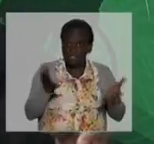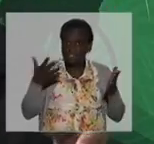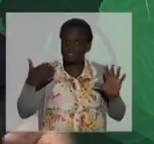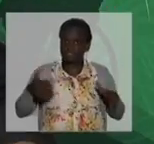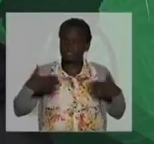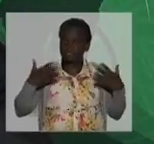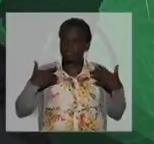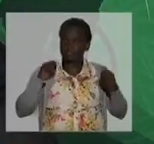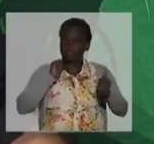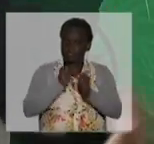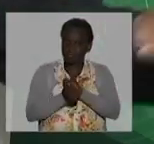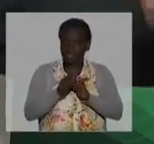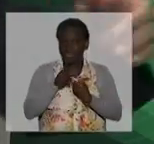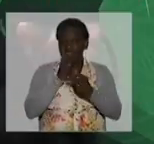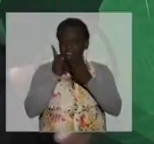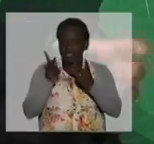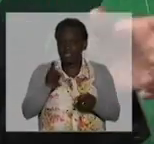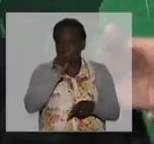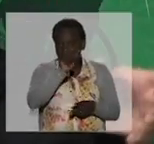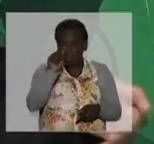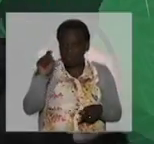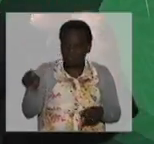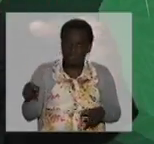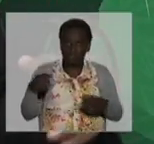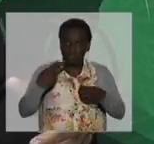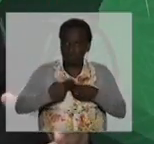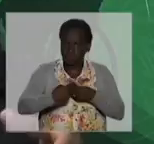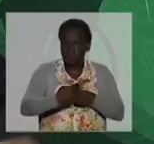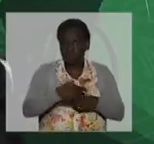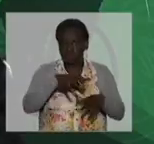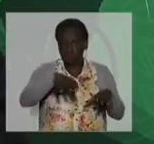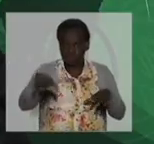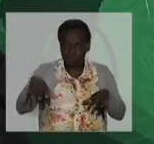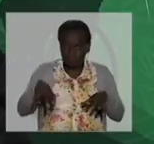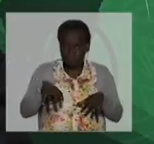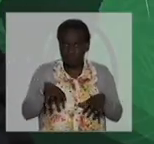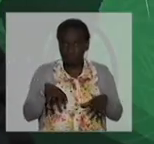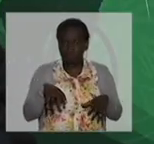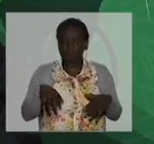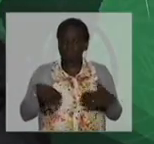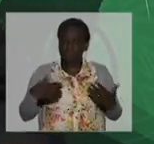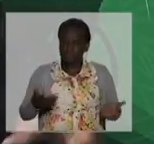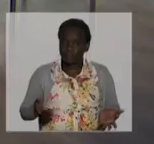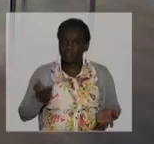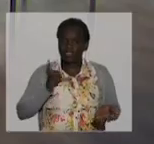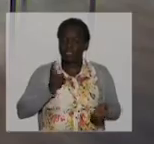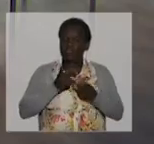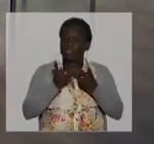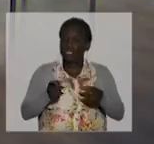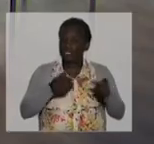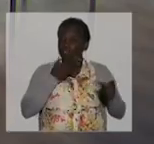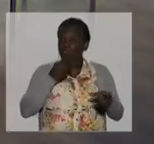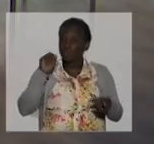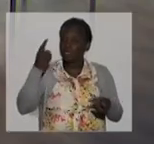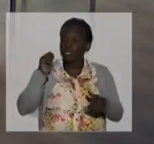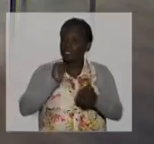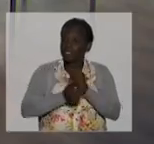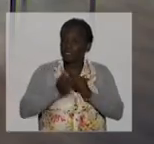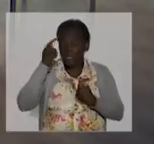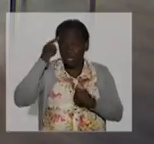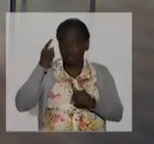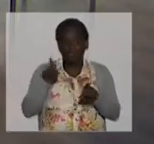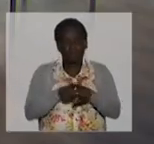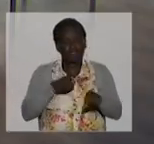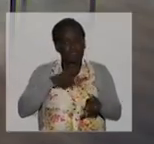para fomentar a atividade física. Ele vai visitar os polos ou os núcleos, o que quer que seja. Não, vai ter visita de fulano de